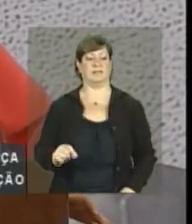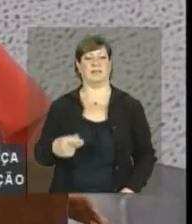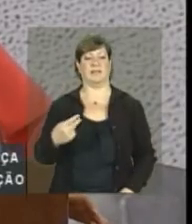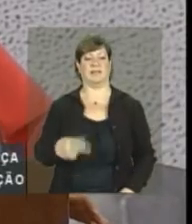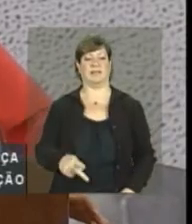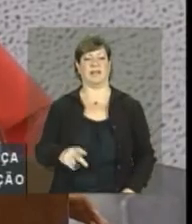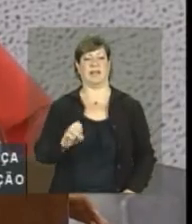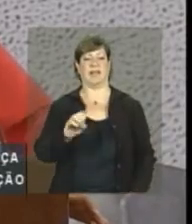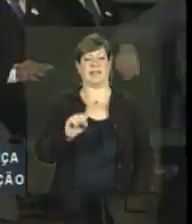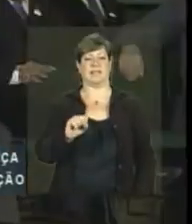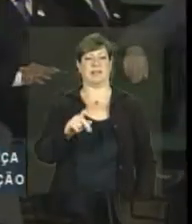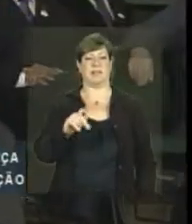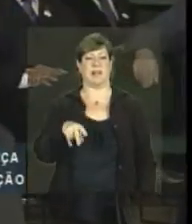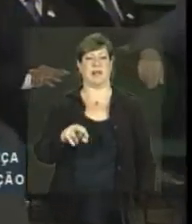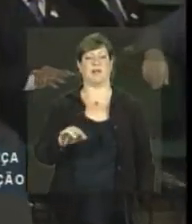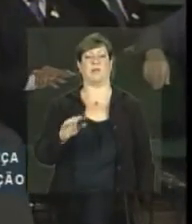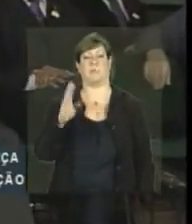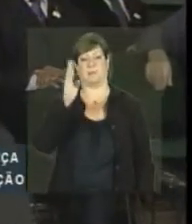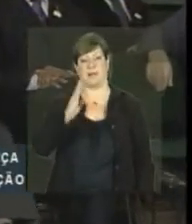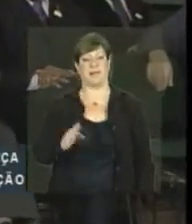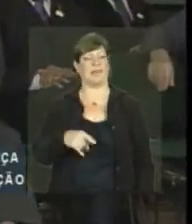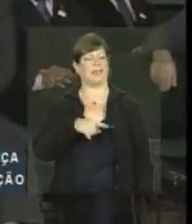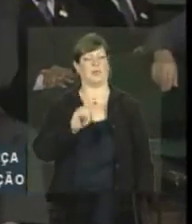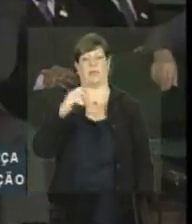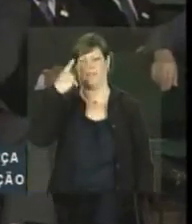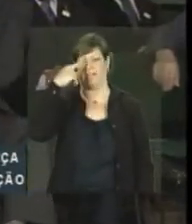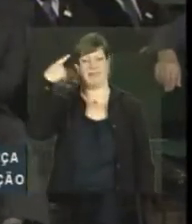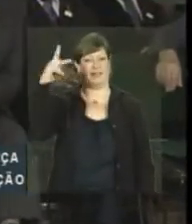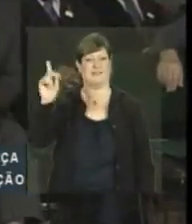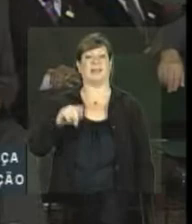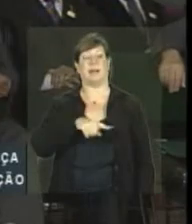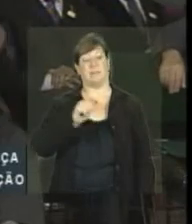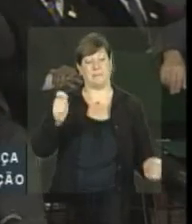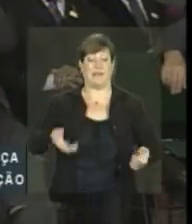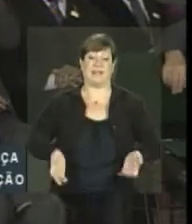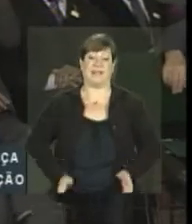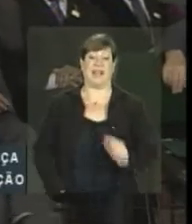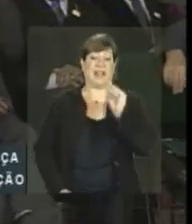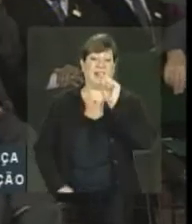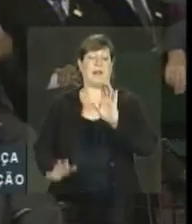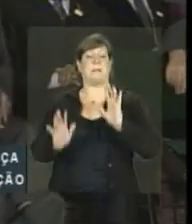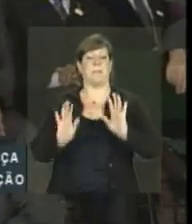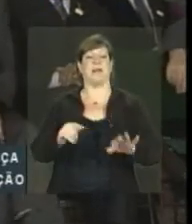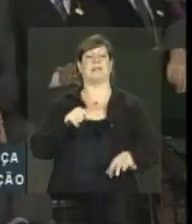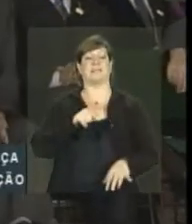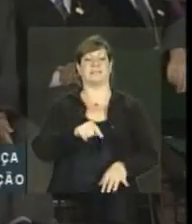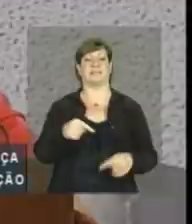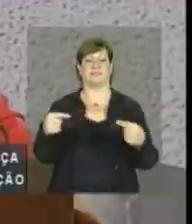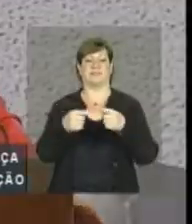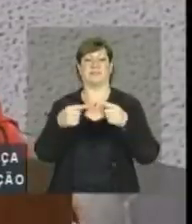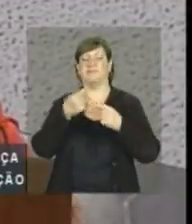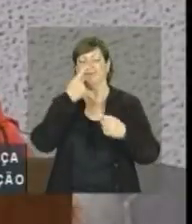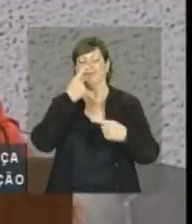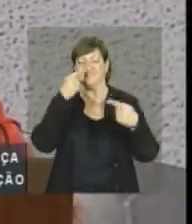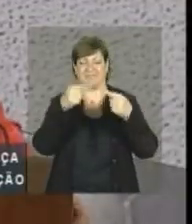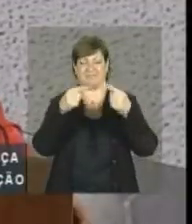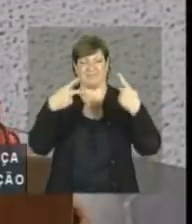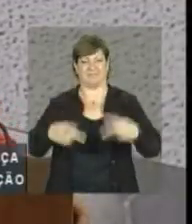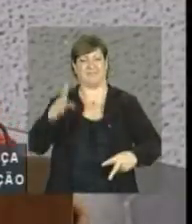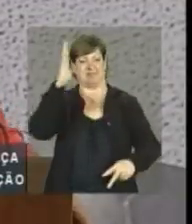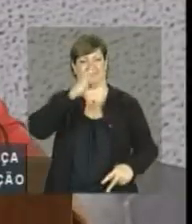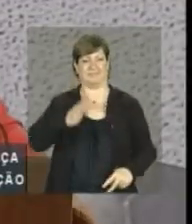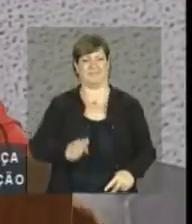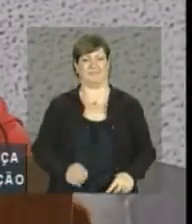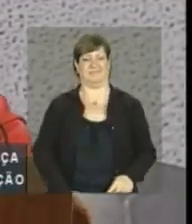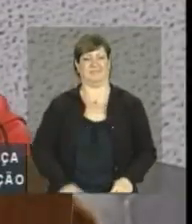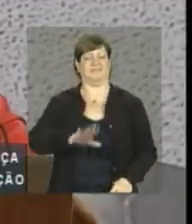hispano-brasileiro, mas que é brasileiro e não é espanhol. Pode ter nascido na Espanha, mas que é brasileiro de